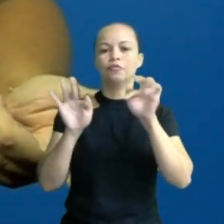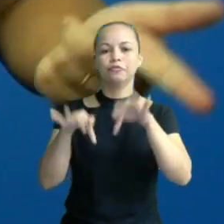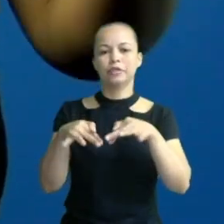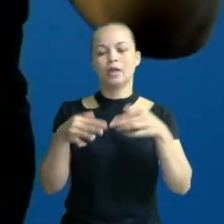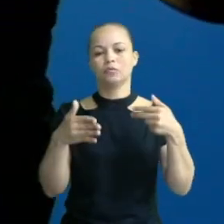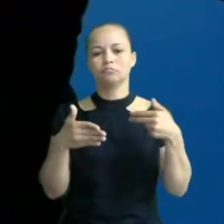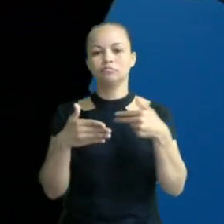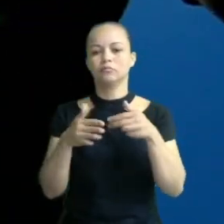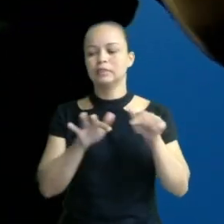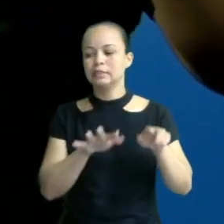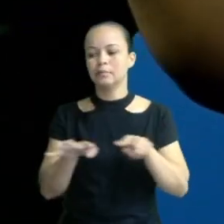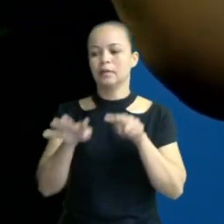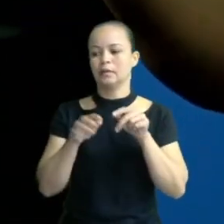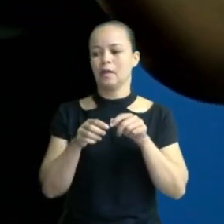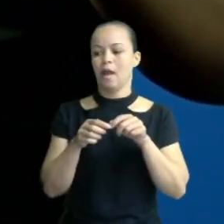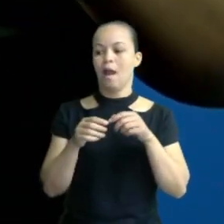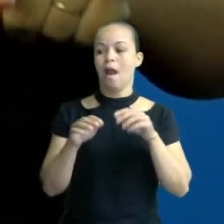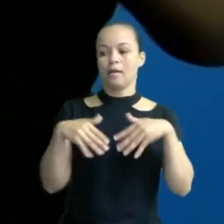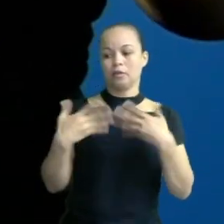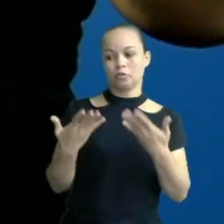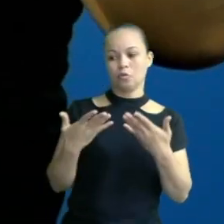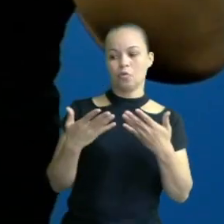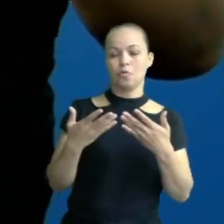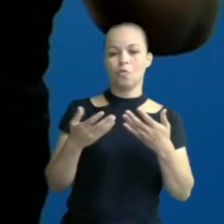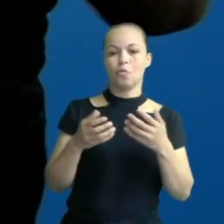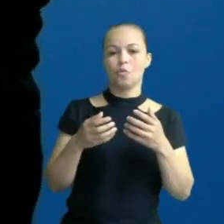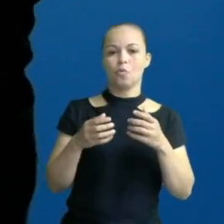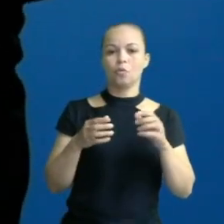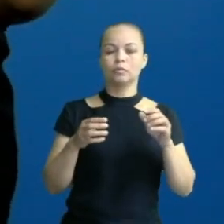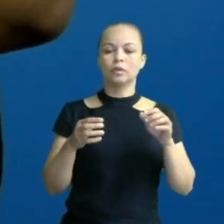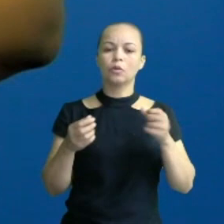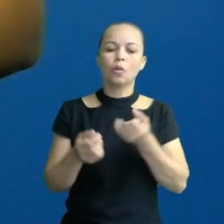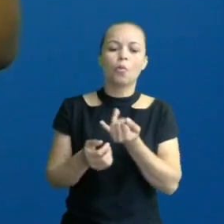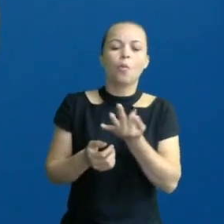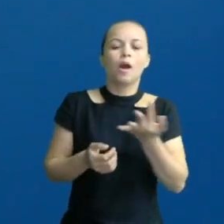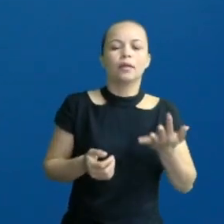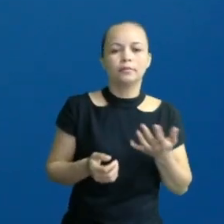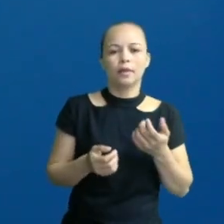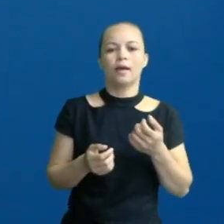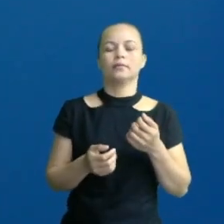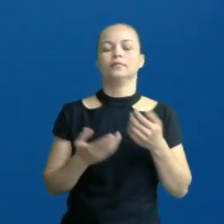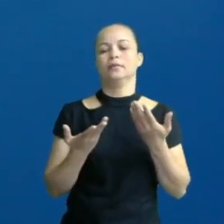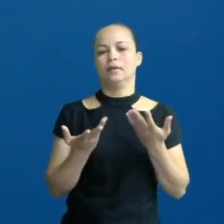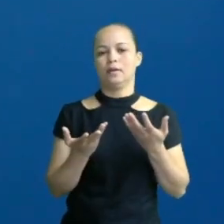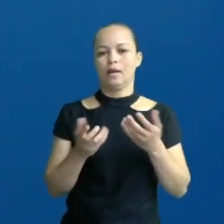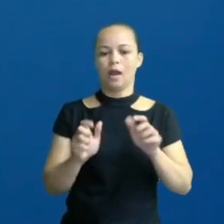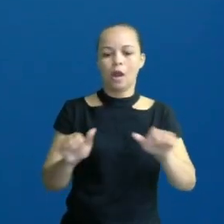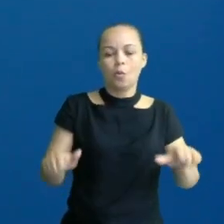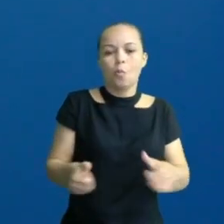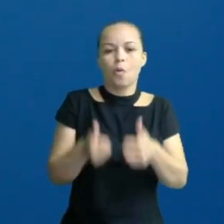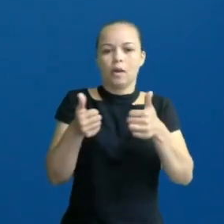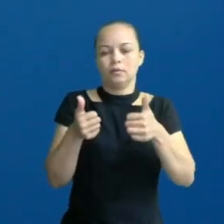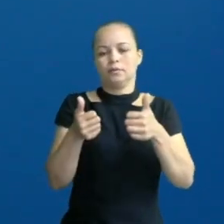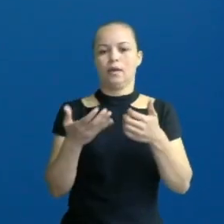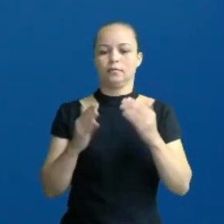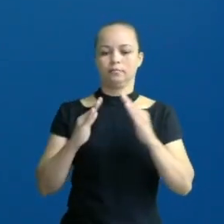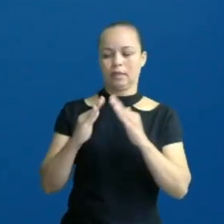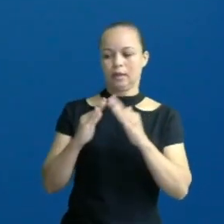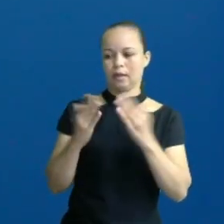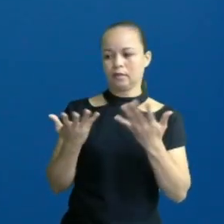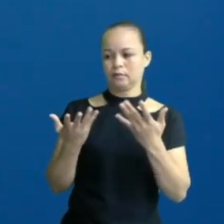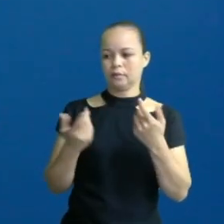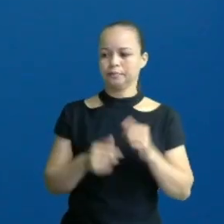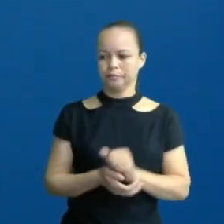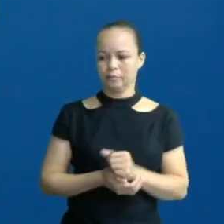casa. E se eu qualificar a casa, vou ter que crasear. Vê que interessante? Se a frase tivesse, vou